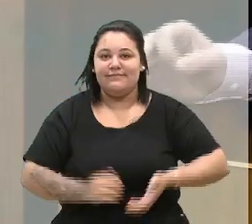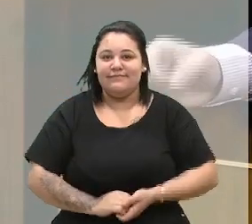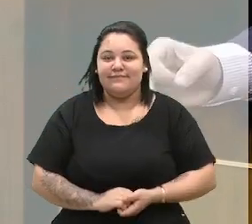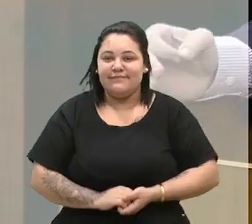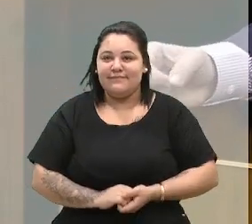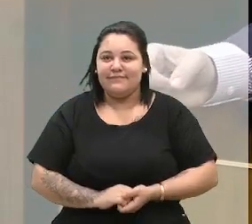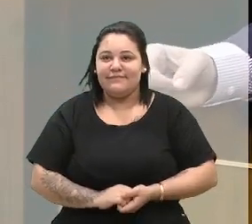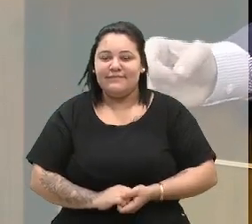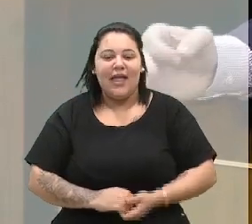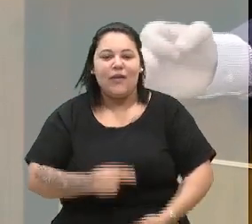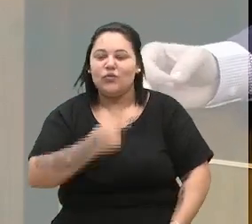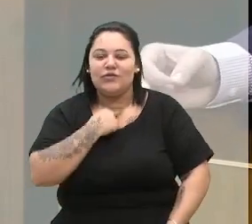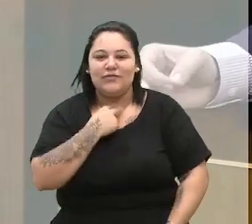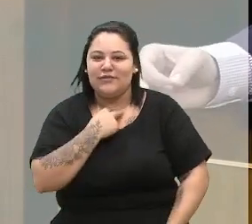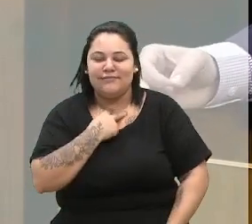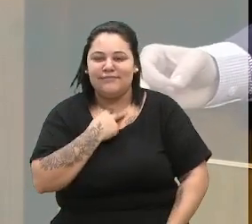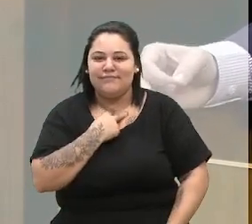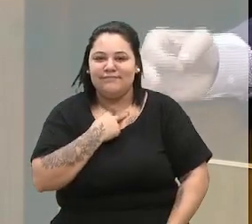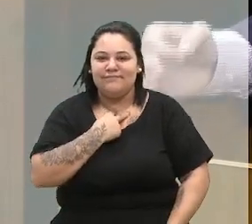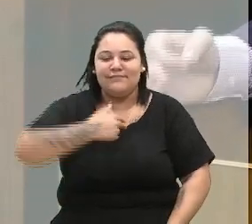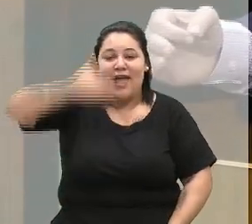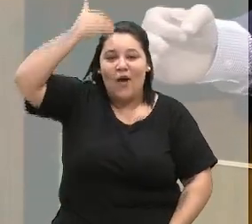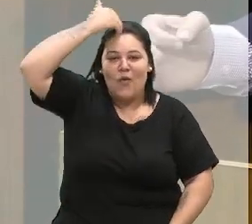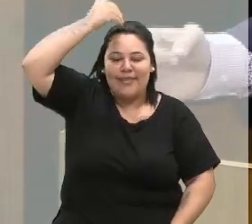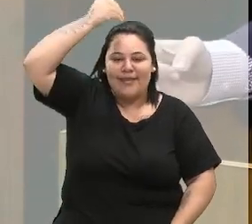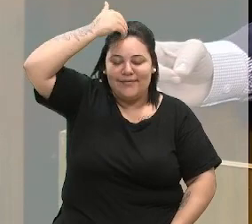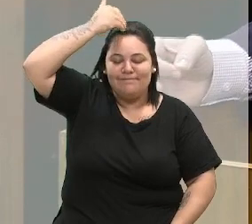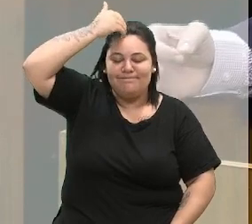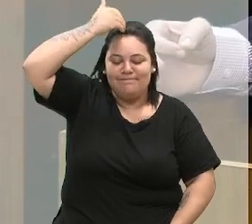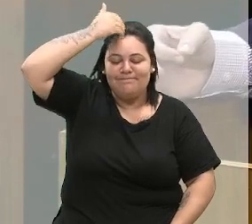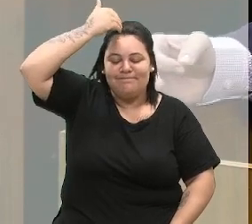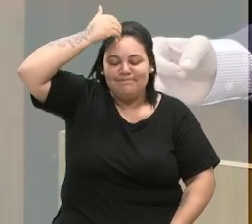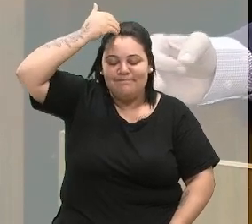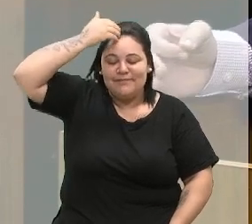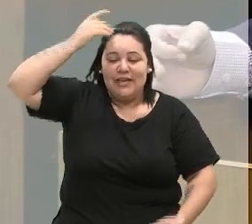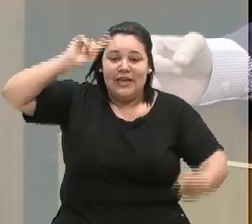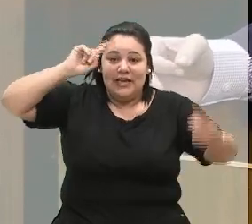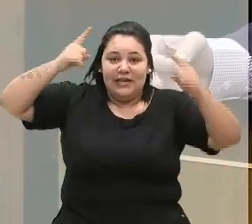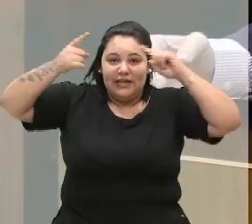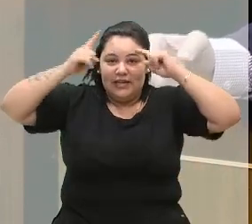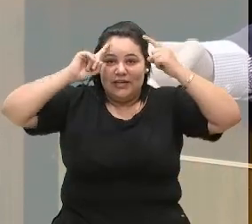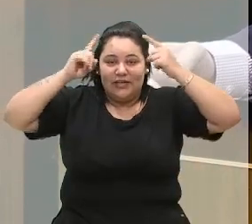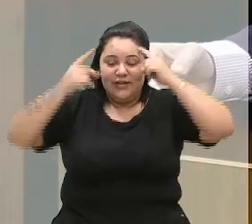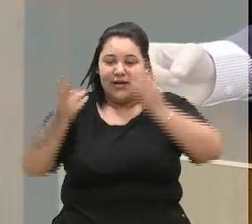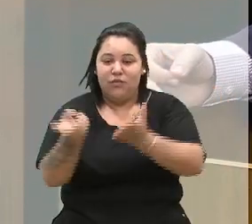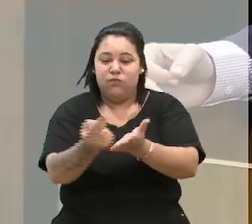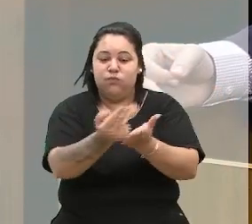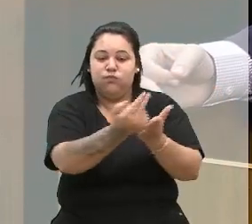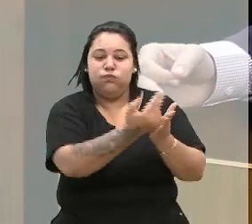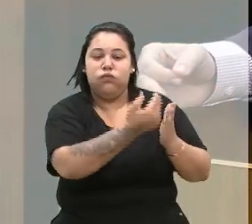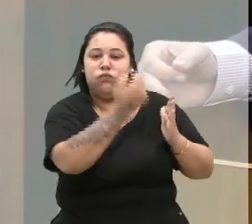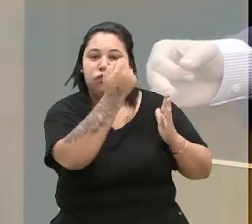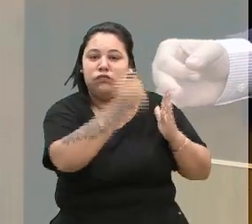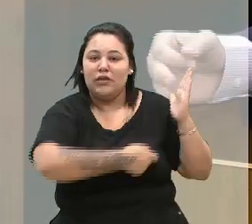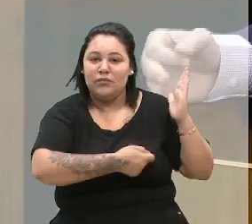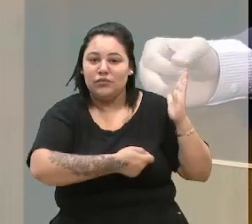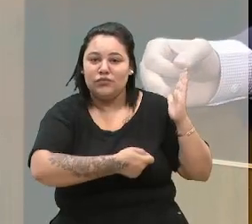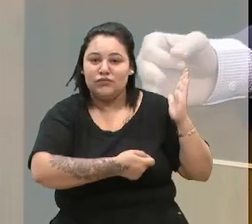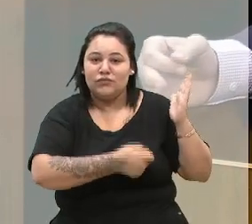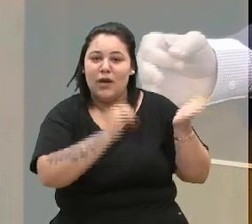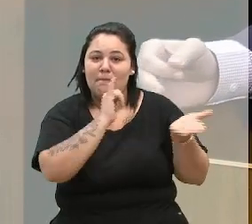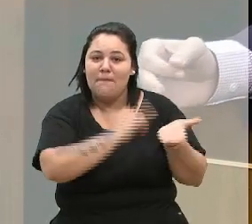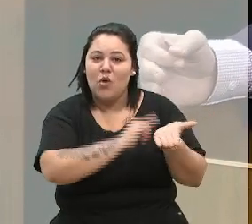Não dá mais para aguentar a criatividade tributária dos poderes executivos. O